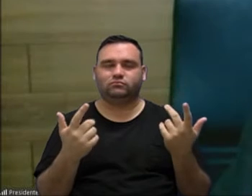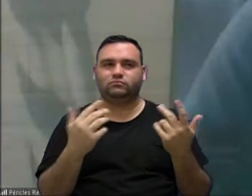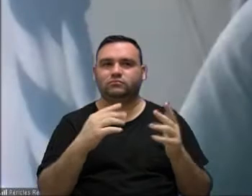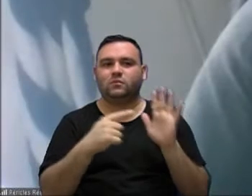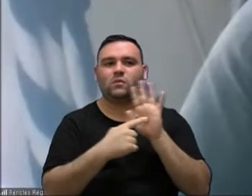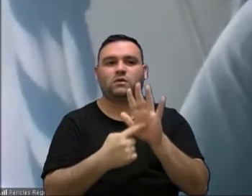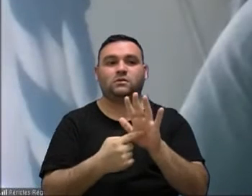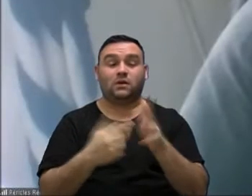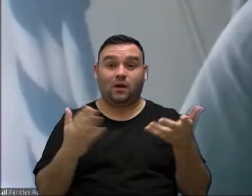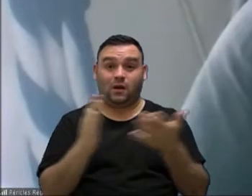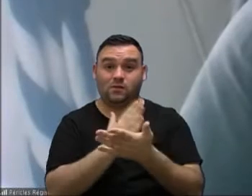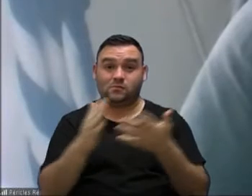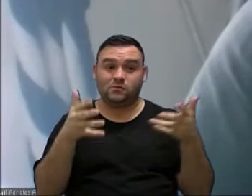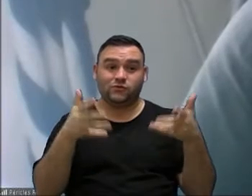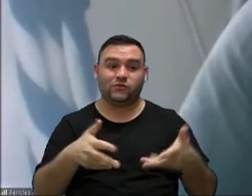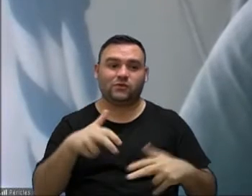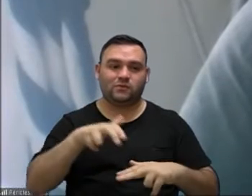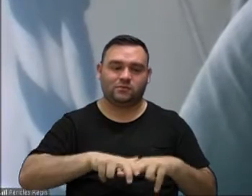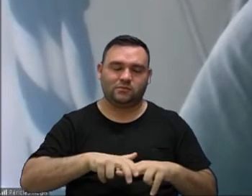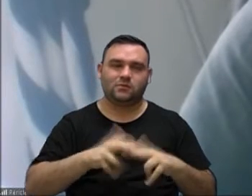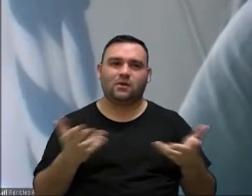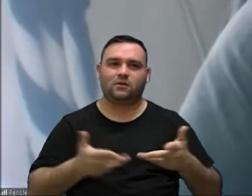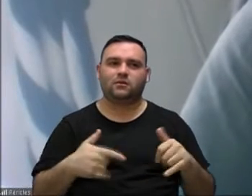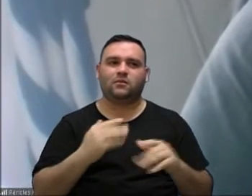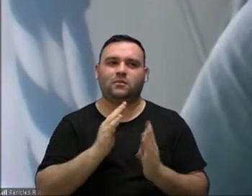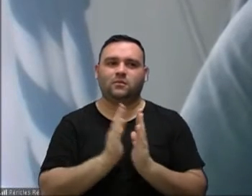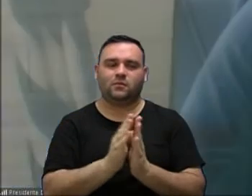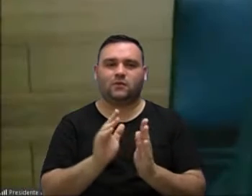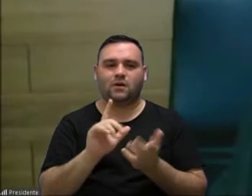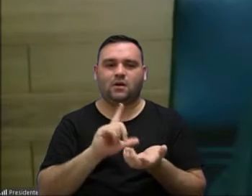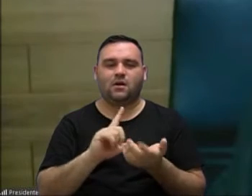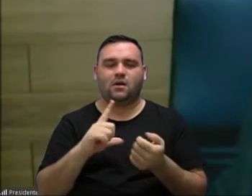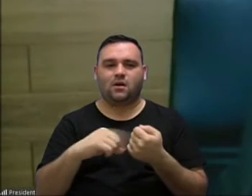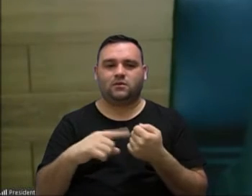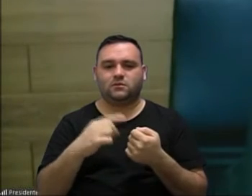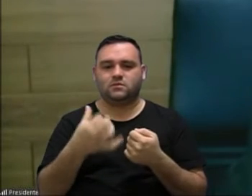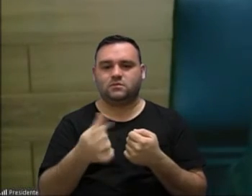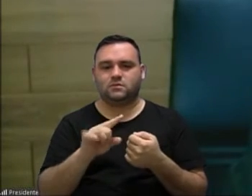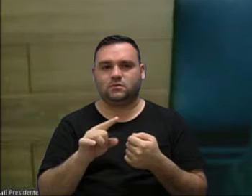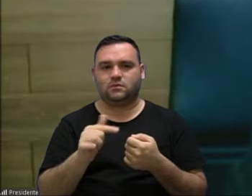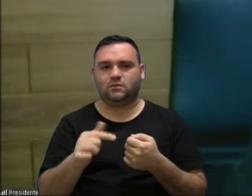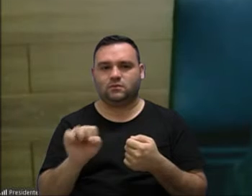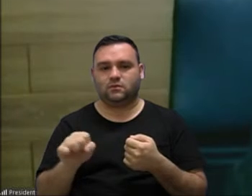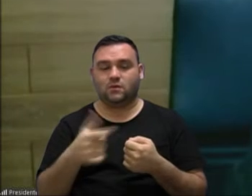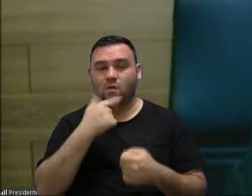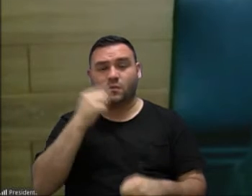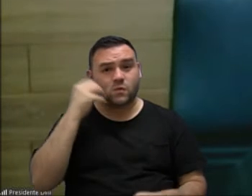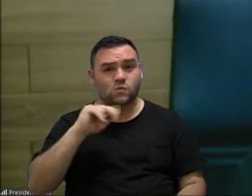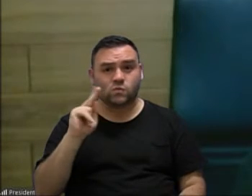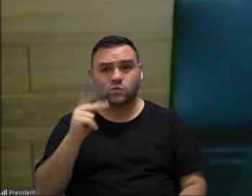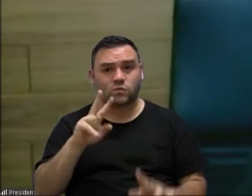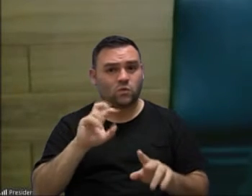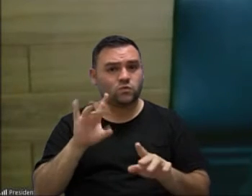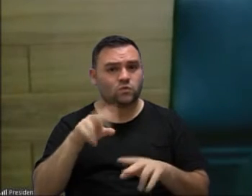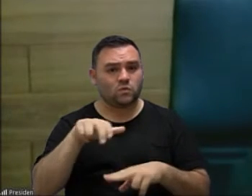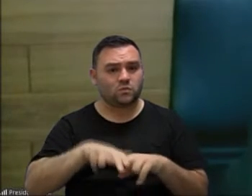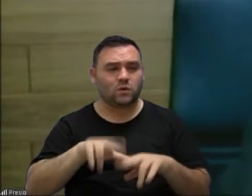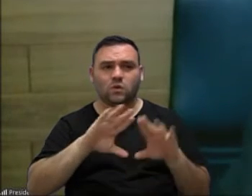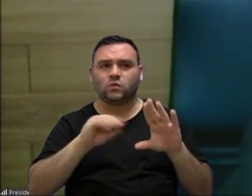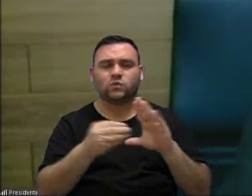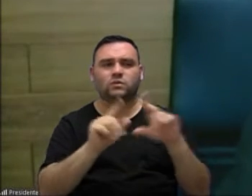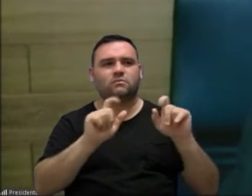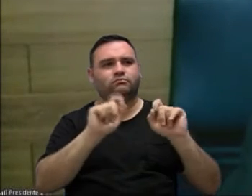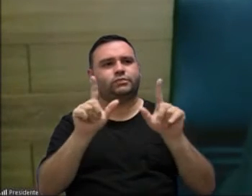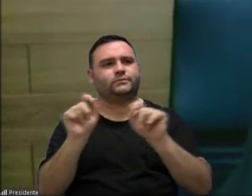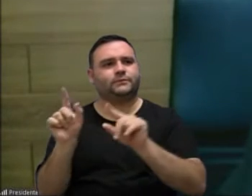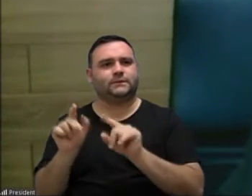tem gente chegando agora sentando eu peço por gentileza baseado no artigo o senhor está sentando é o Hudson Piscine as telas estão todas